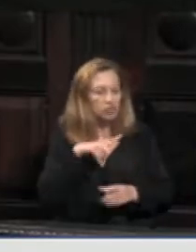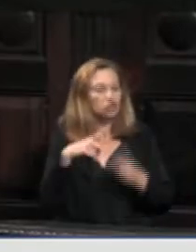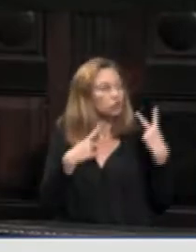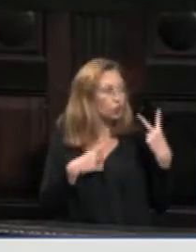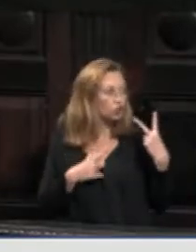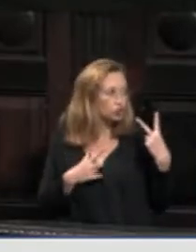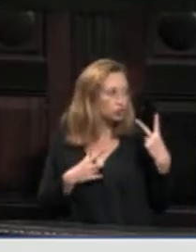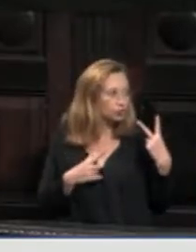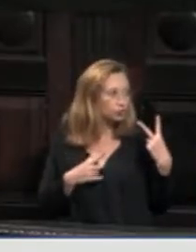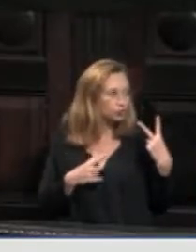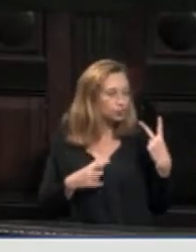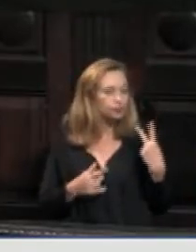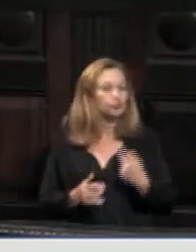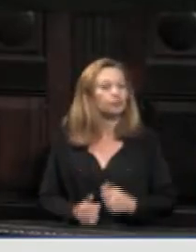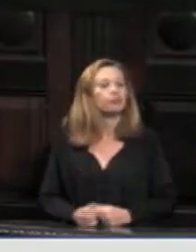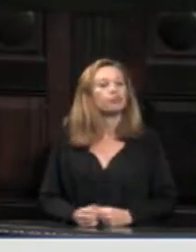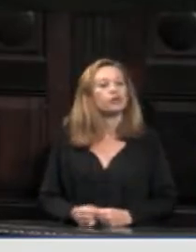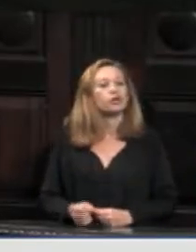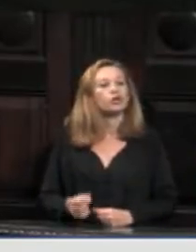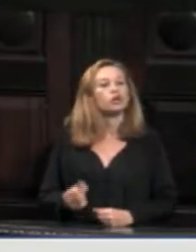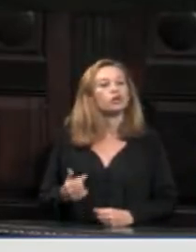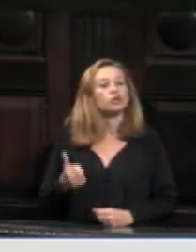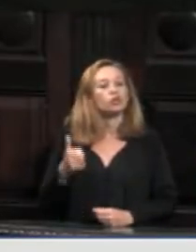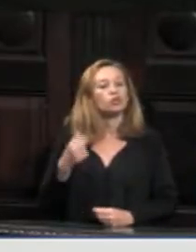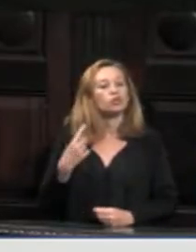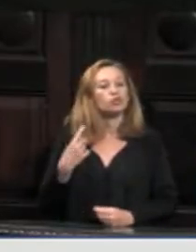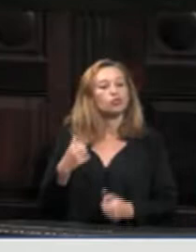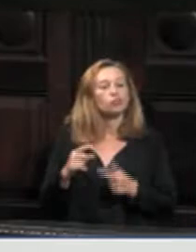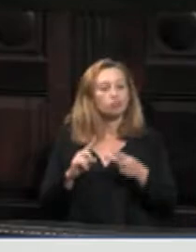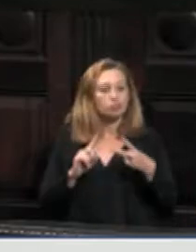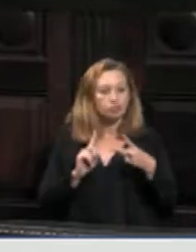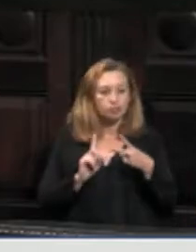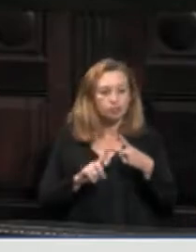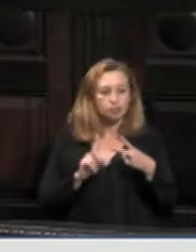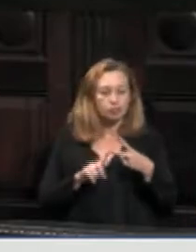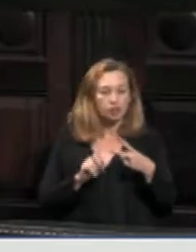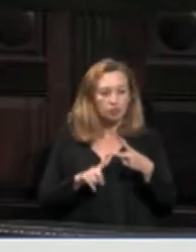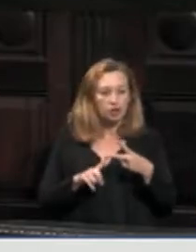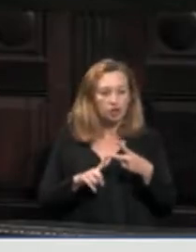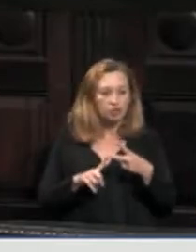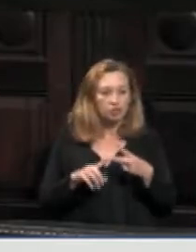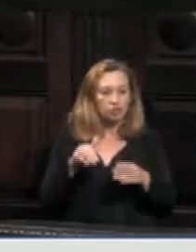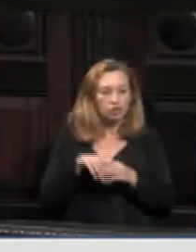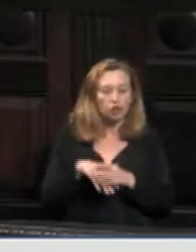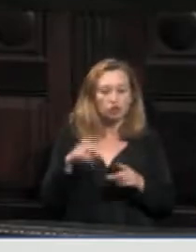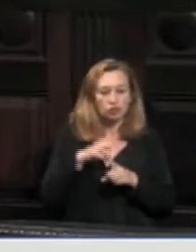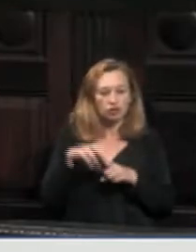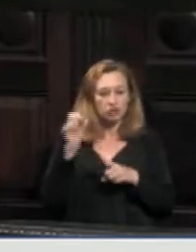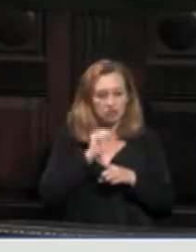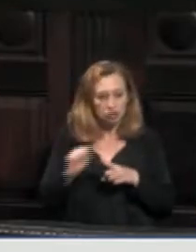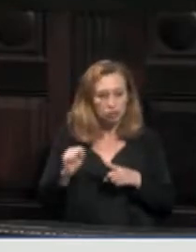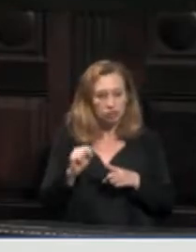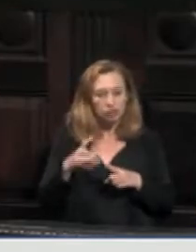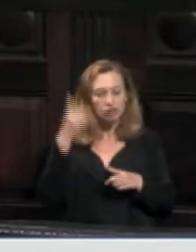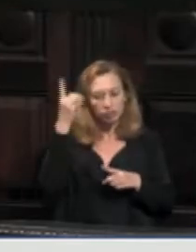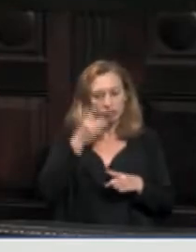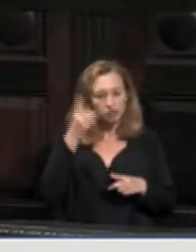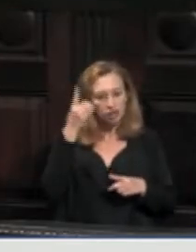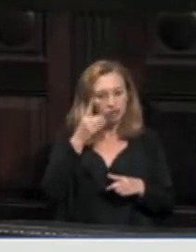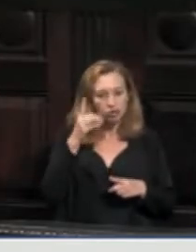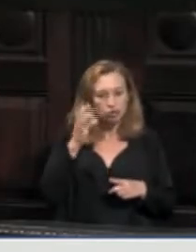votos. O voto que foi o voto vencedor do deputado